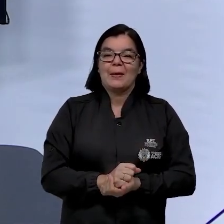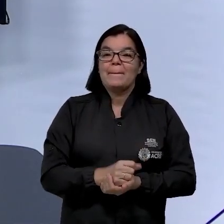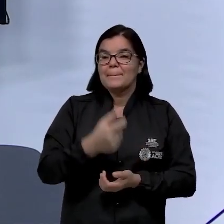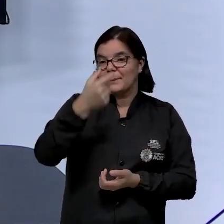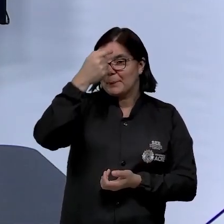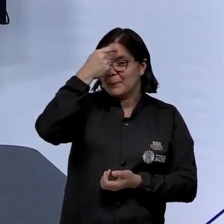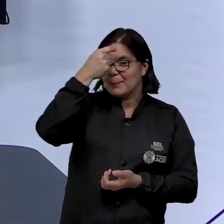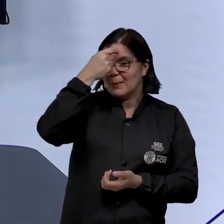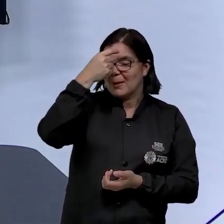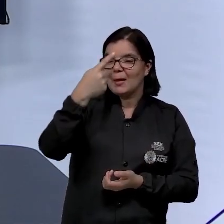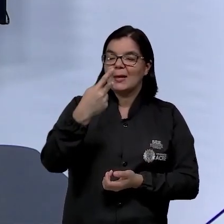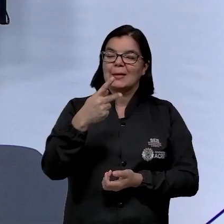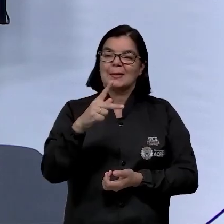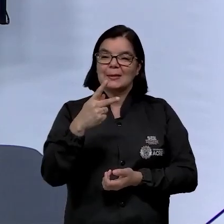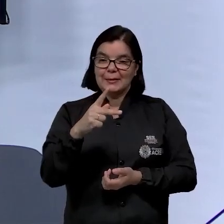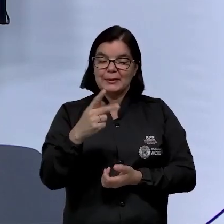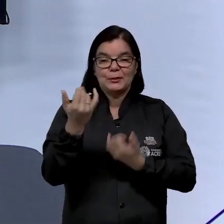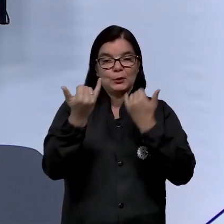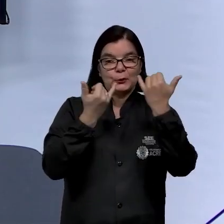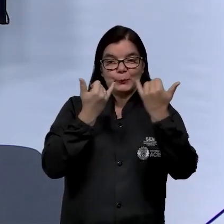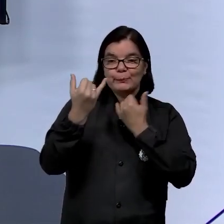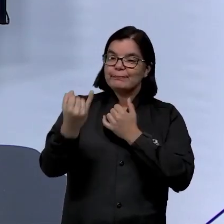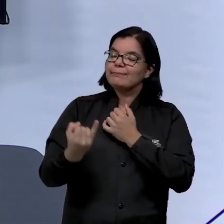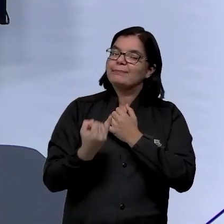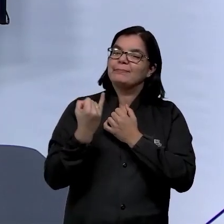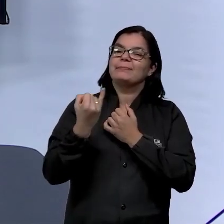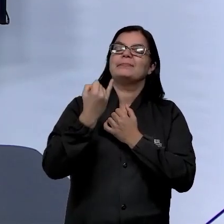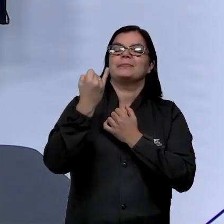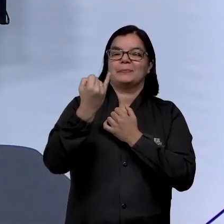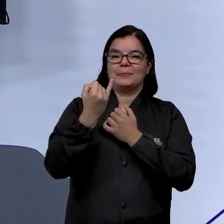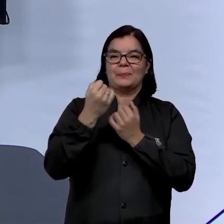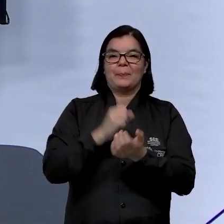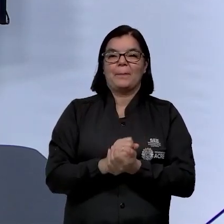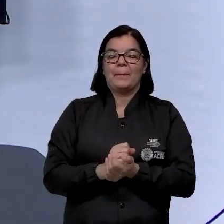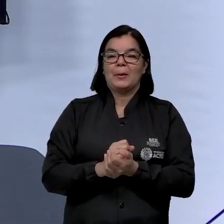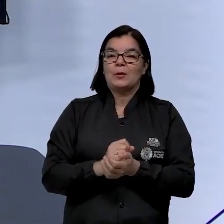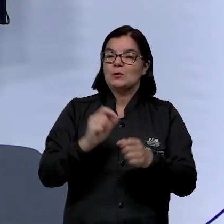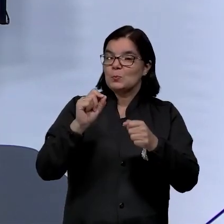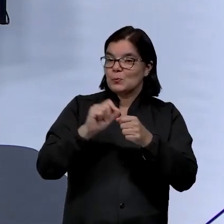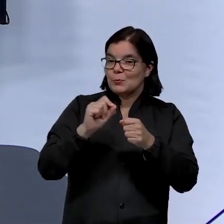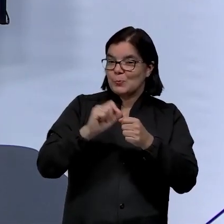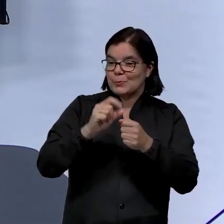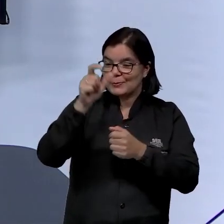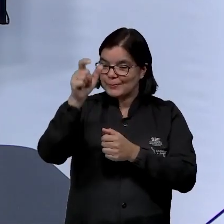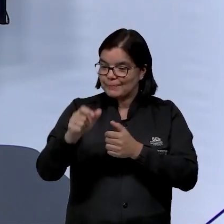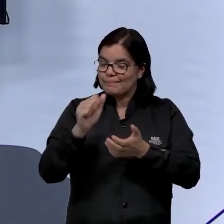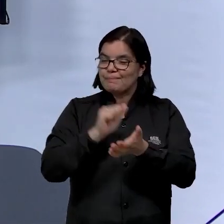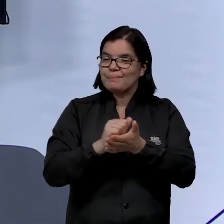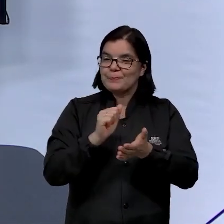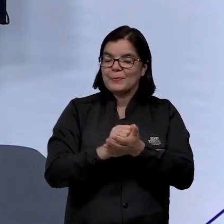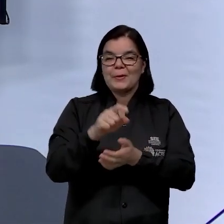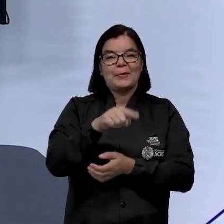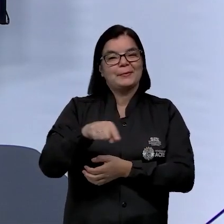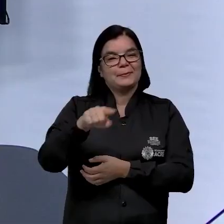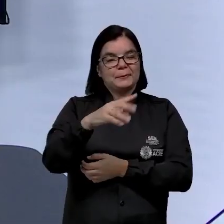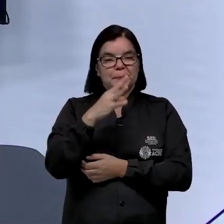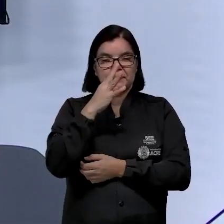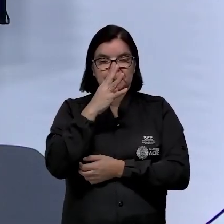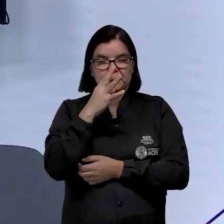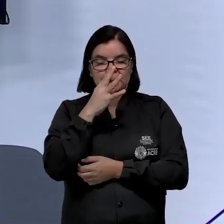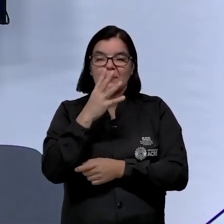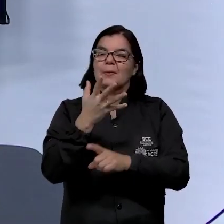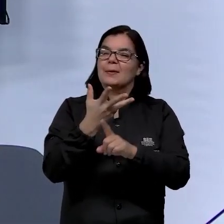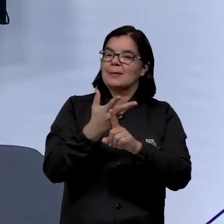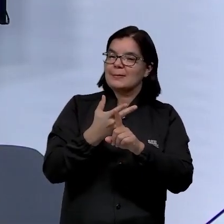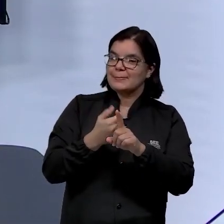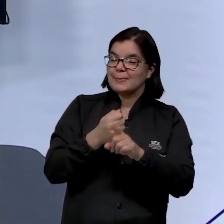ficar aí na sua memória informações importantes sobre composição autoral. E você que nos assiste, que é um